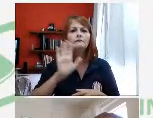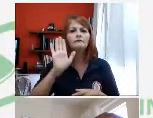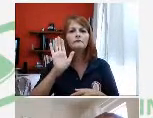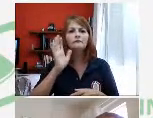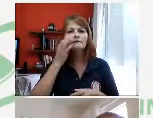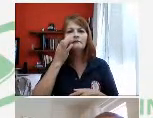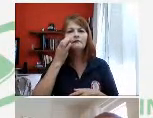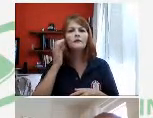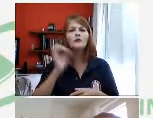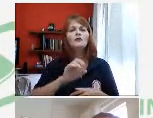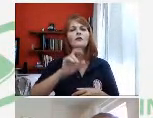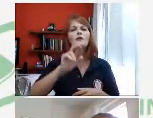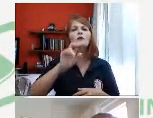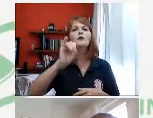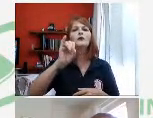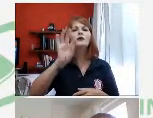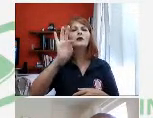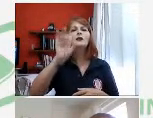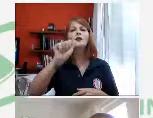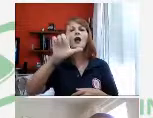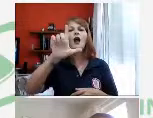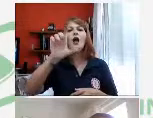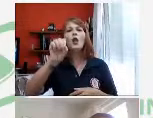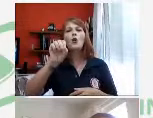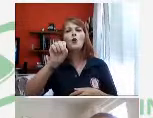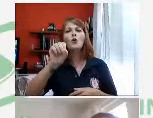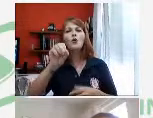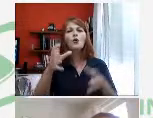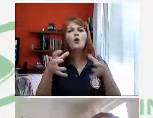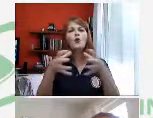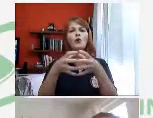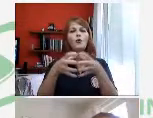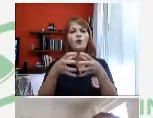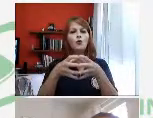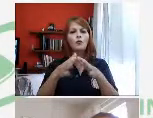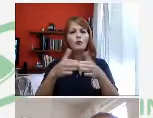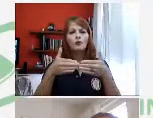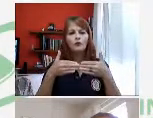só o Ítalo, se você puder adicionar ele aqui ao grupo.